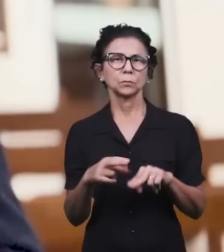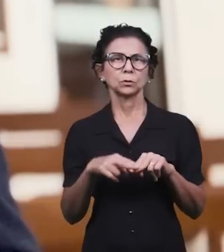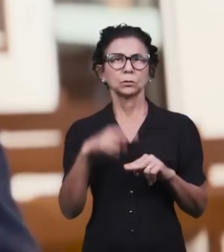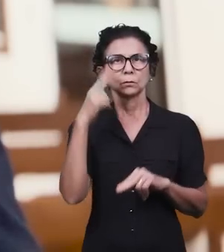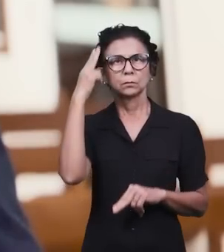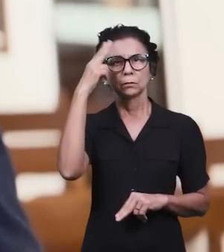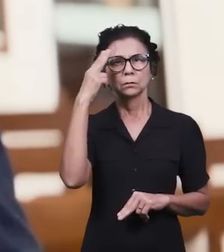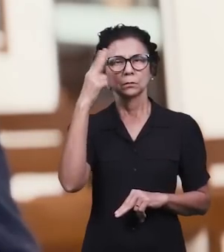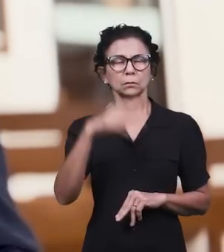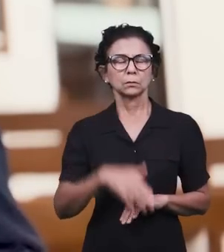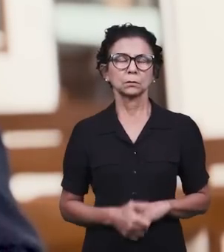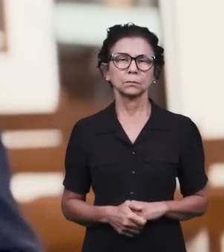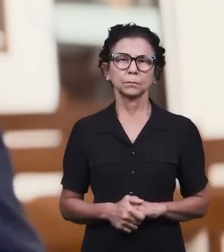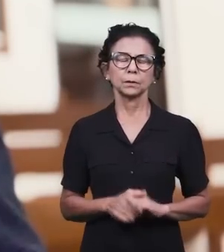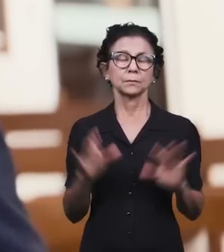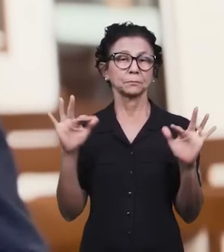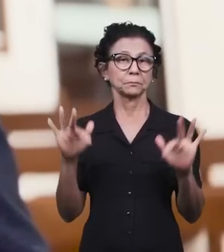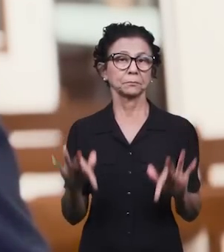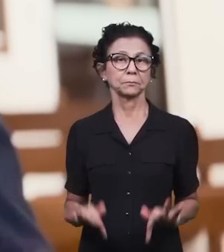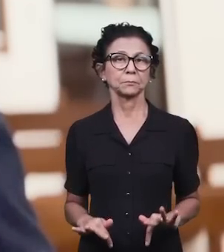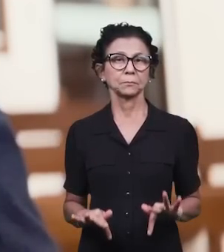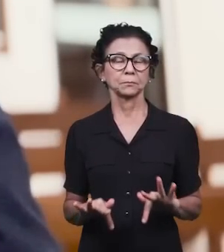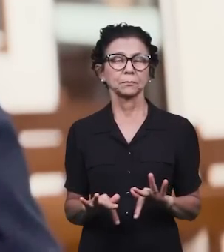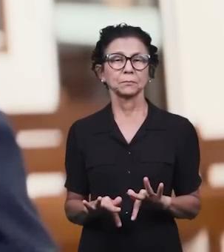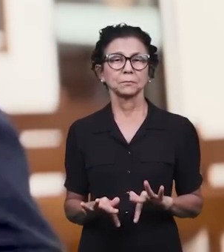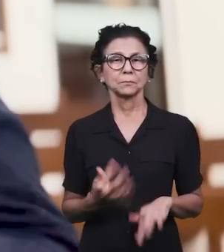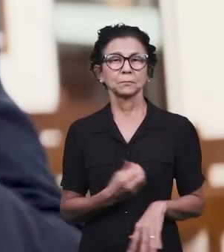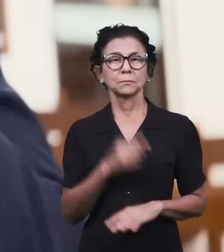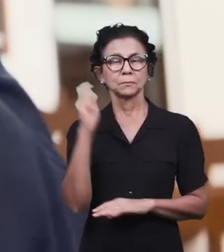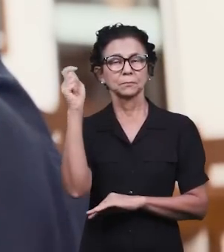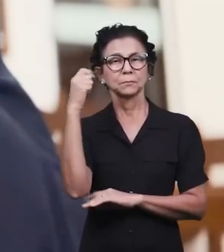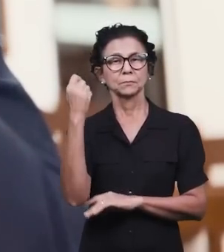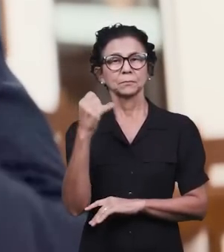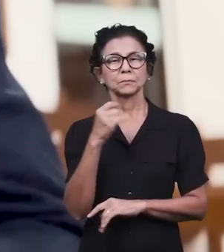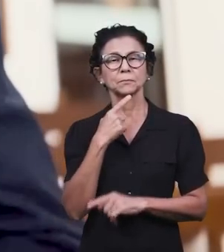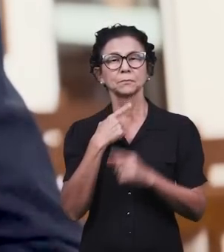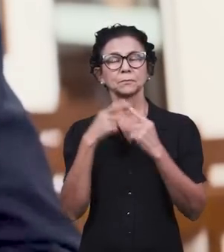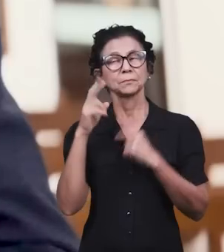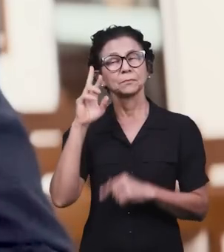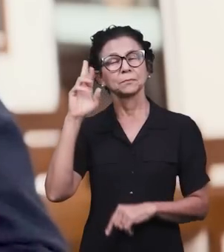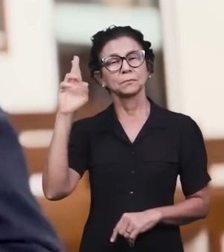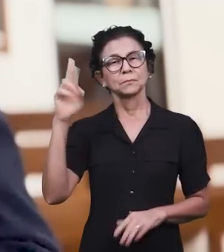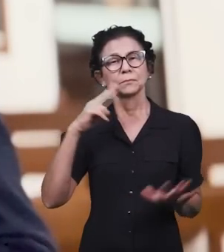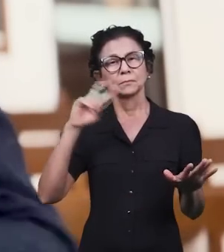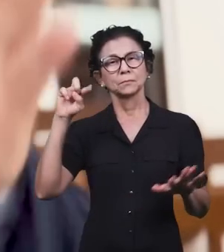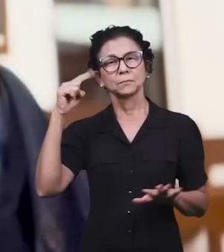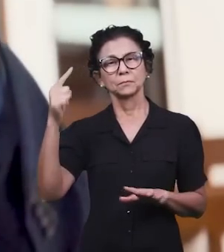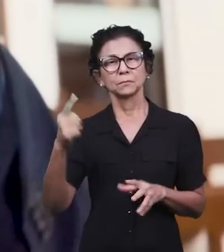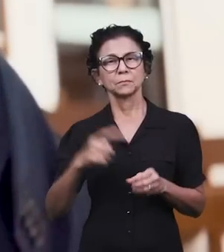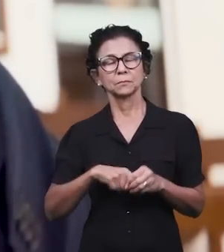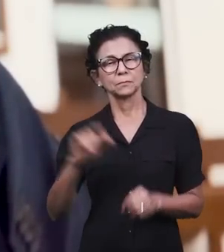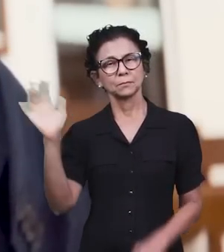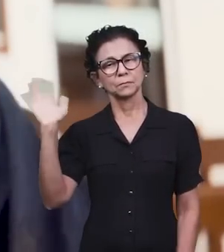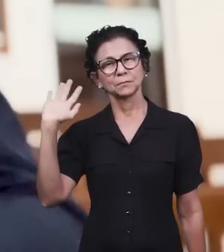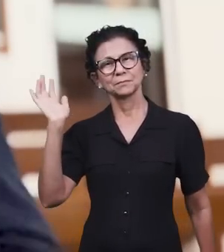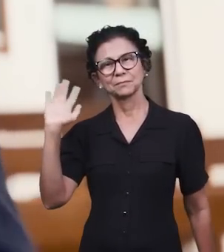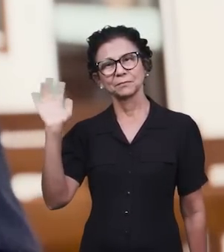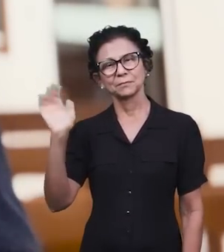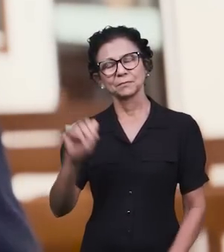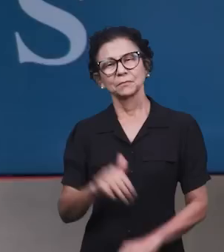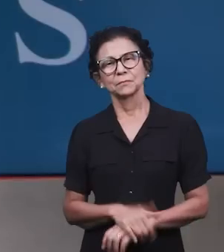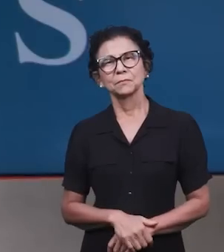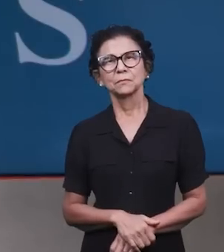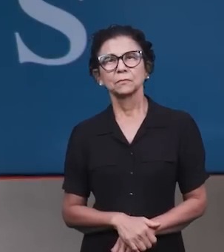E encerramos assim a participação do Rio Grande do Sul essa semana. Se Deus permitir, semana que vem estaremos de volta. Um grande abraço a todos.